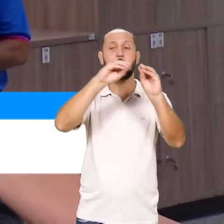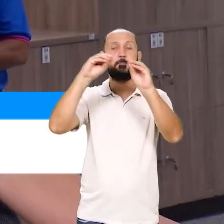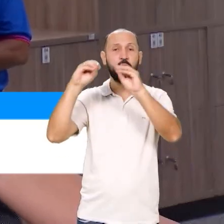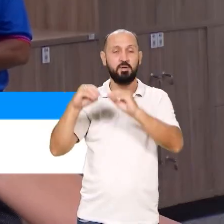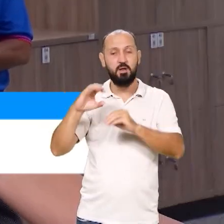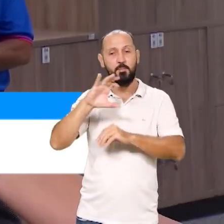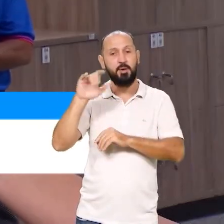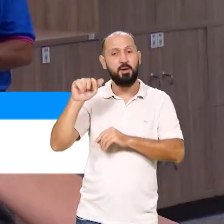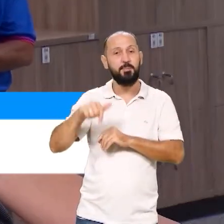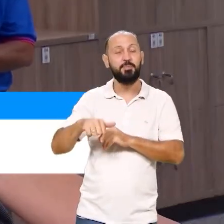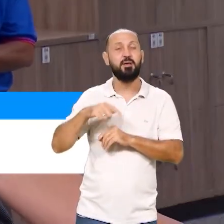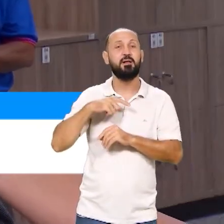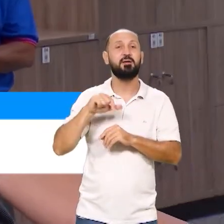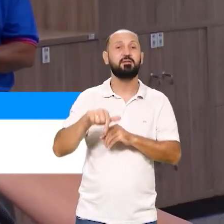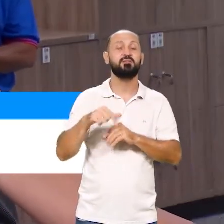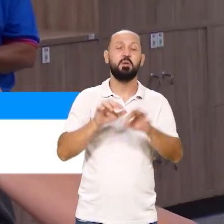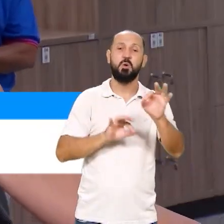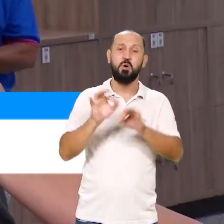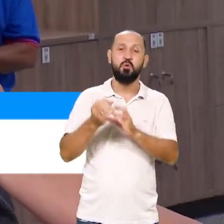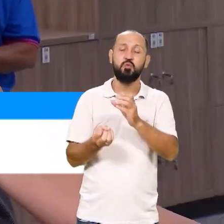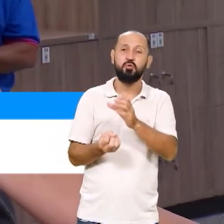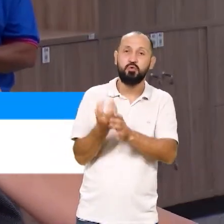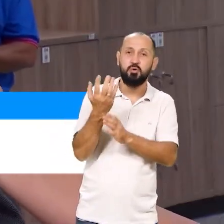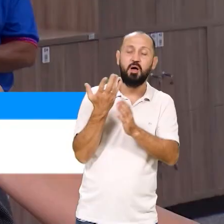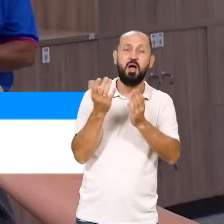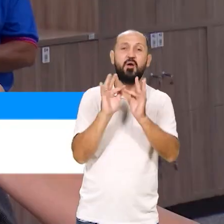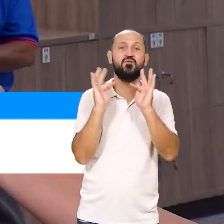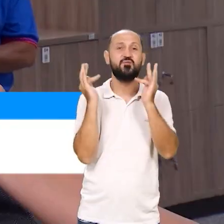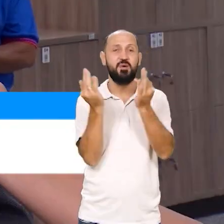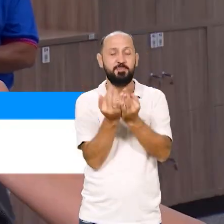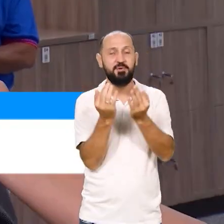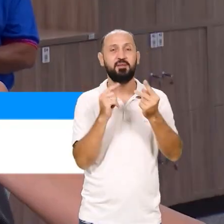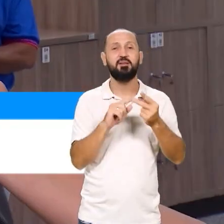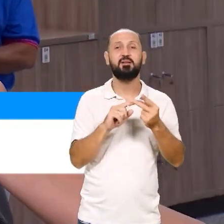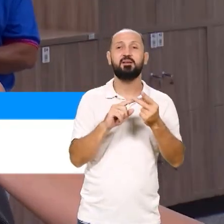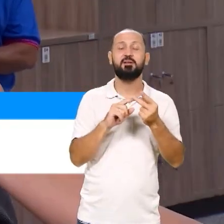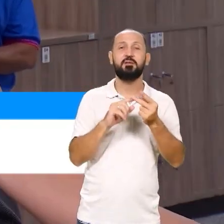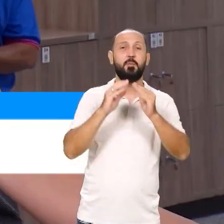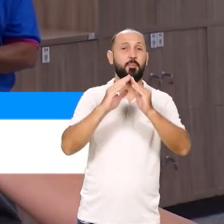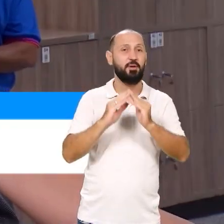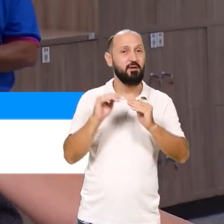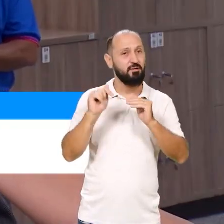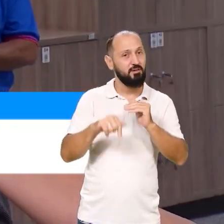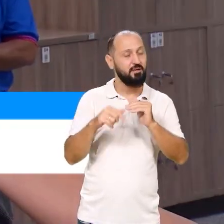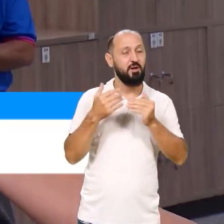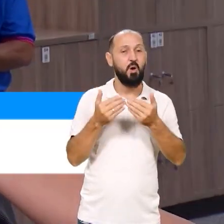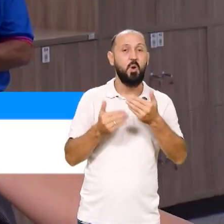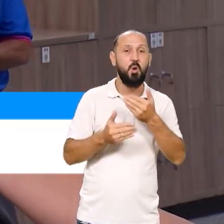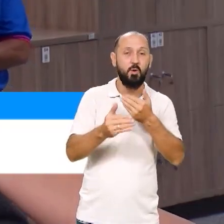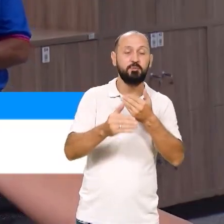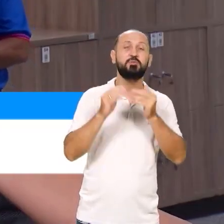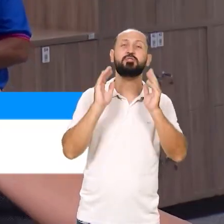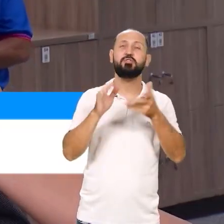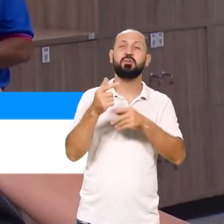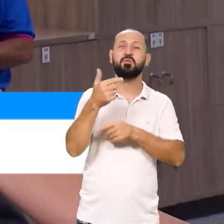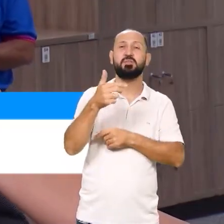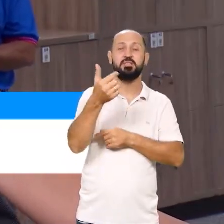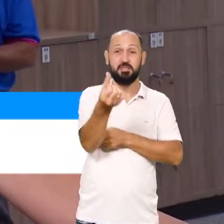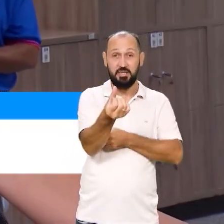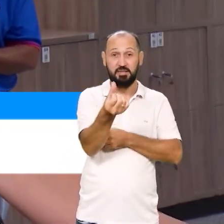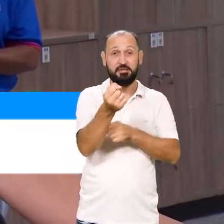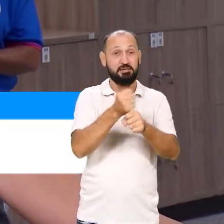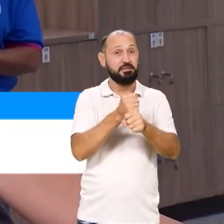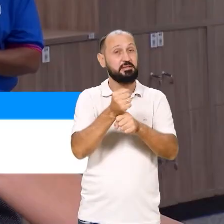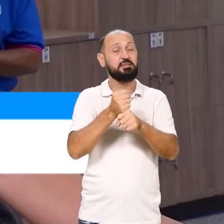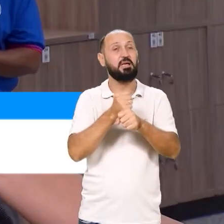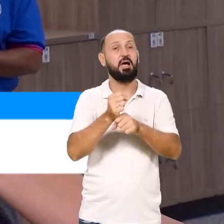muitos mudaram para Campo Grande e ao estarem aqui, constituírem aqui sua família, residirem aqui, passaram